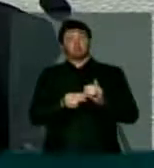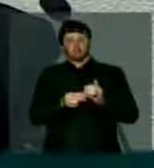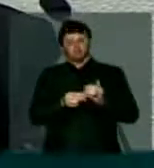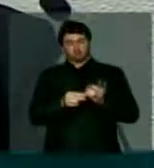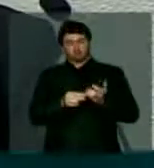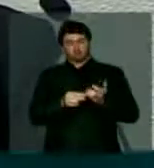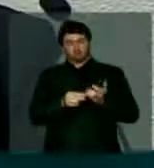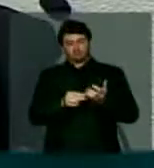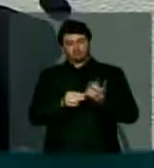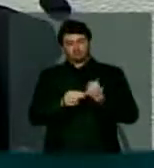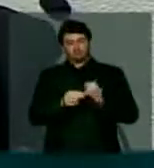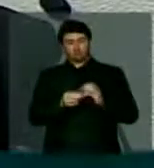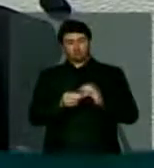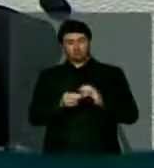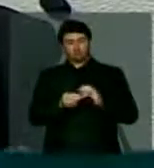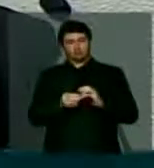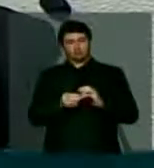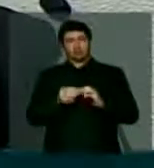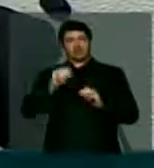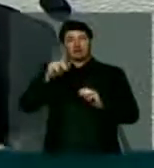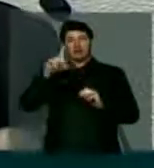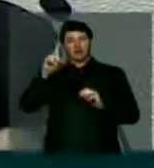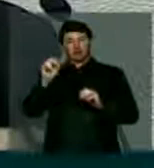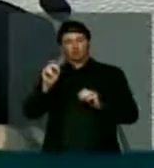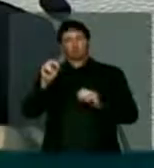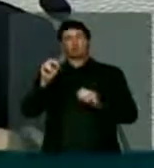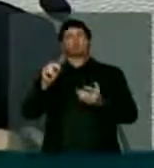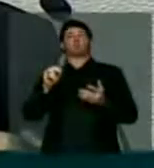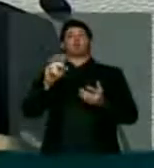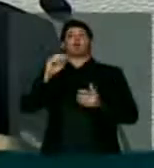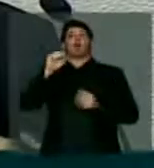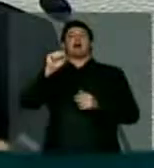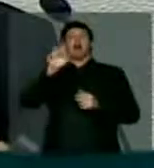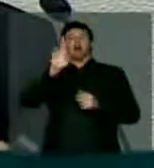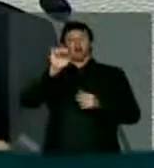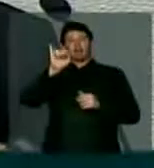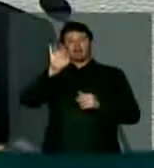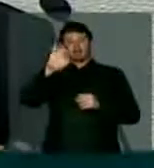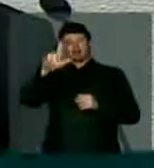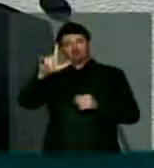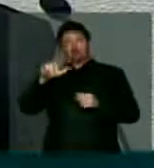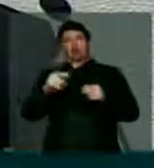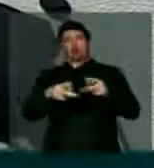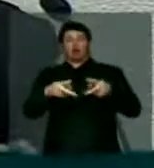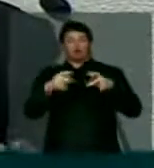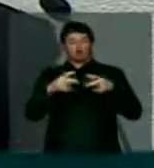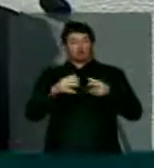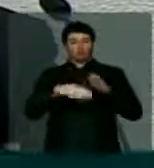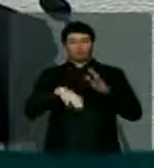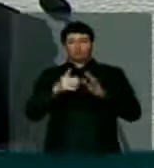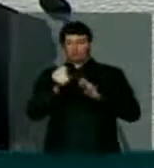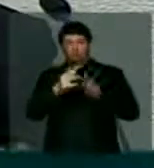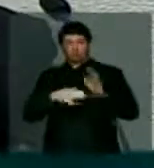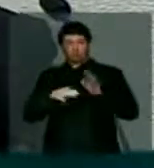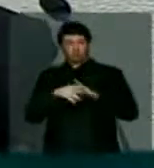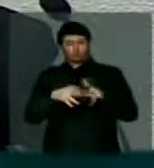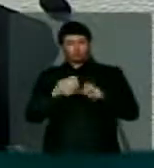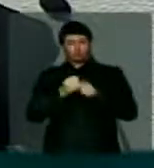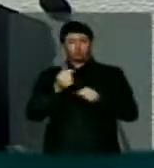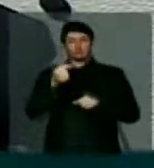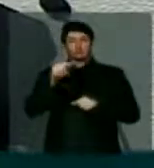a homologação do laudo arbitral e cobrança, assessoria com relação a todos os processos judiciais,